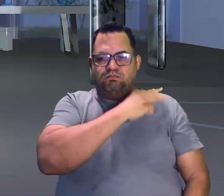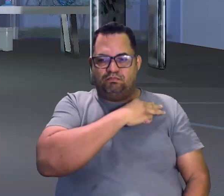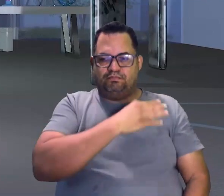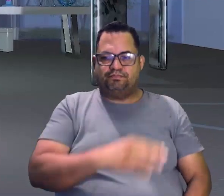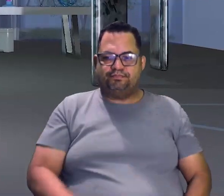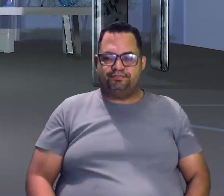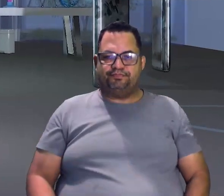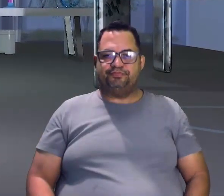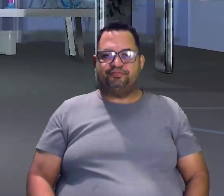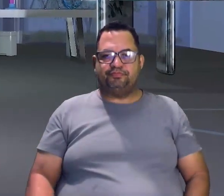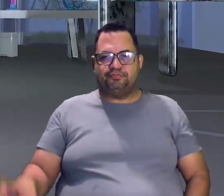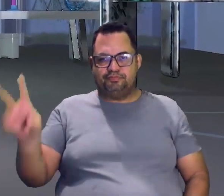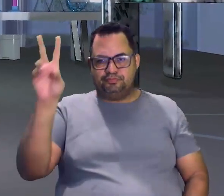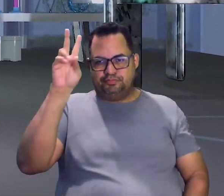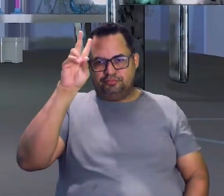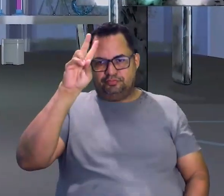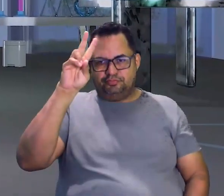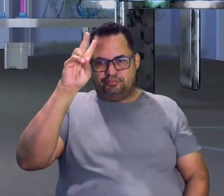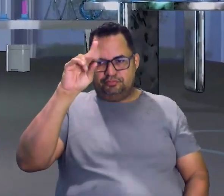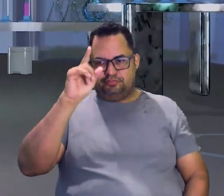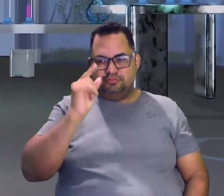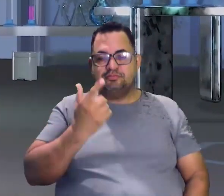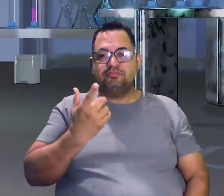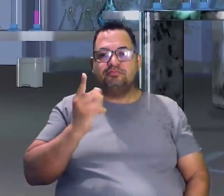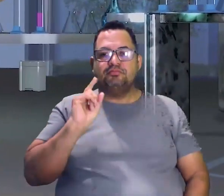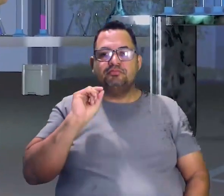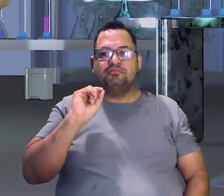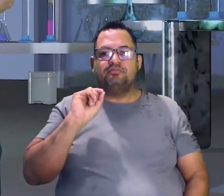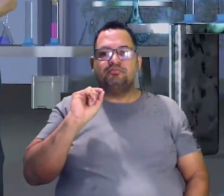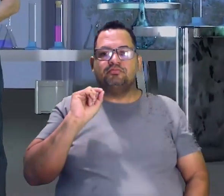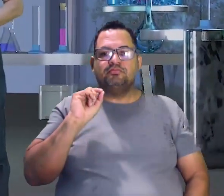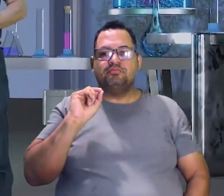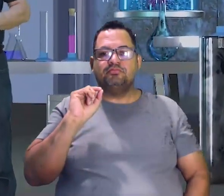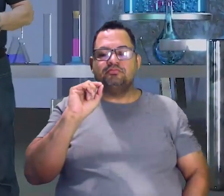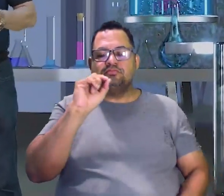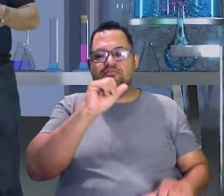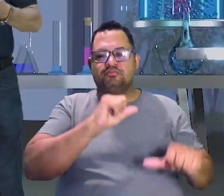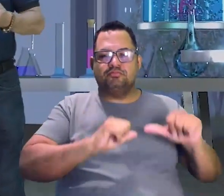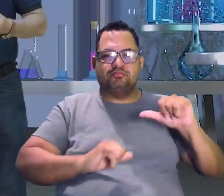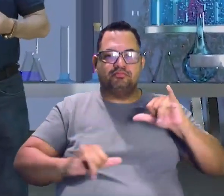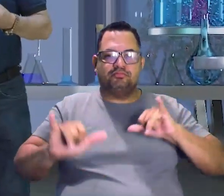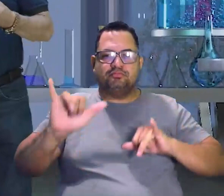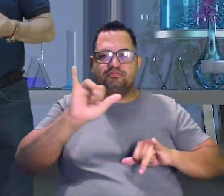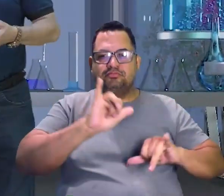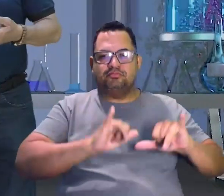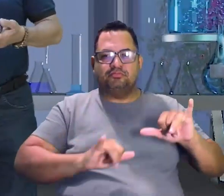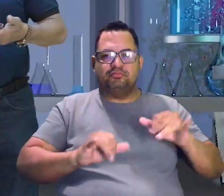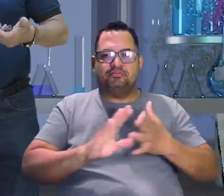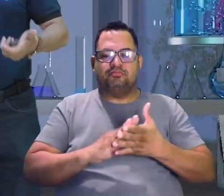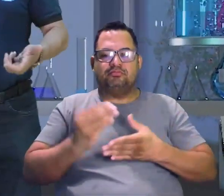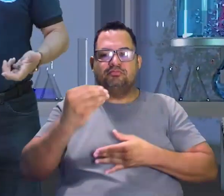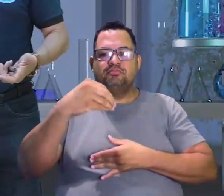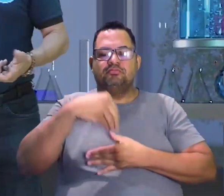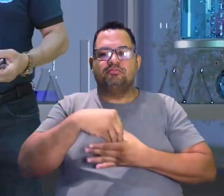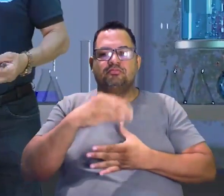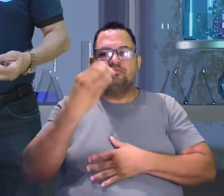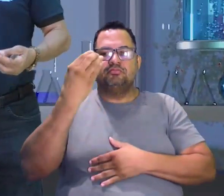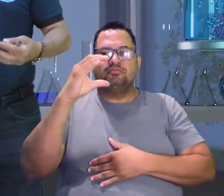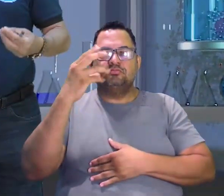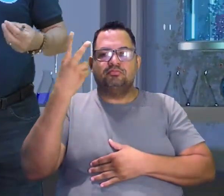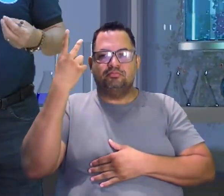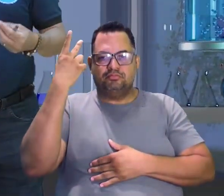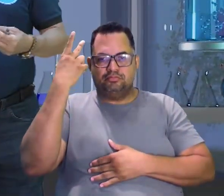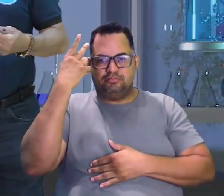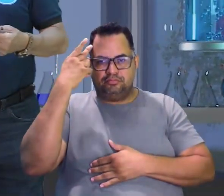professor? Exatamente. Lembrando aí você, ó, que química faz parte da ciência da natureza.